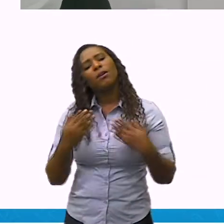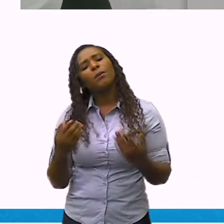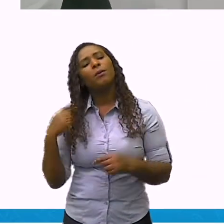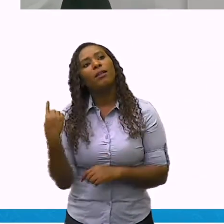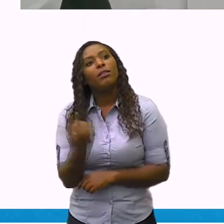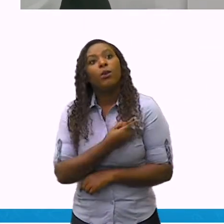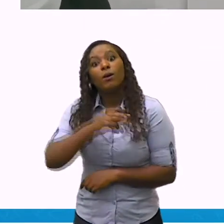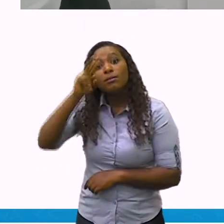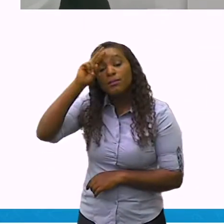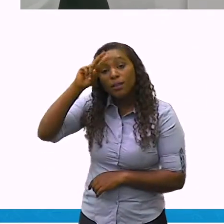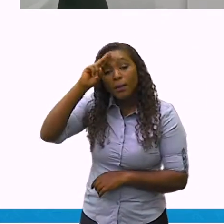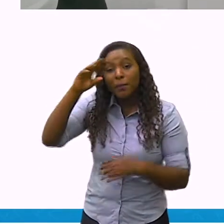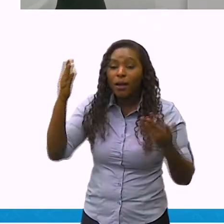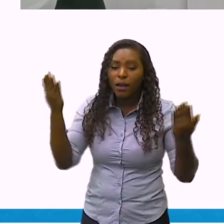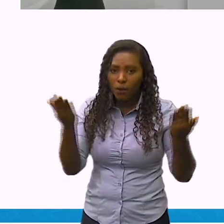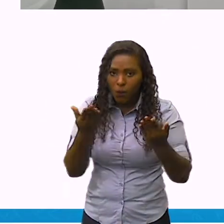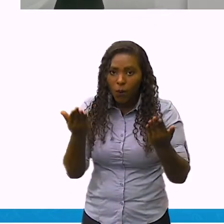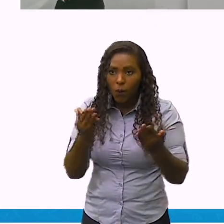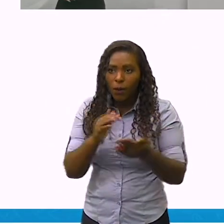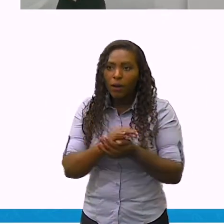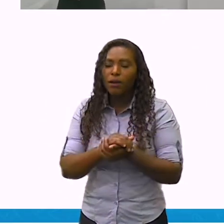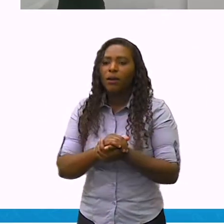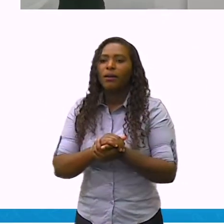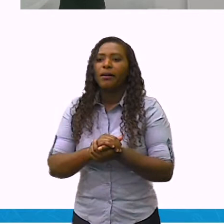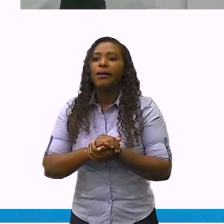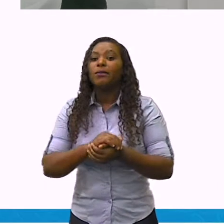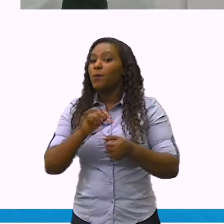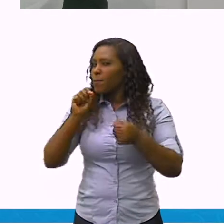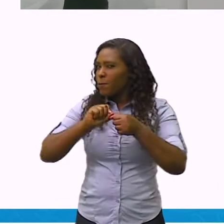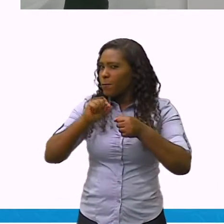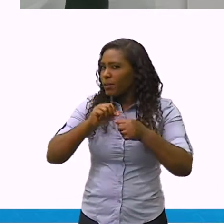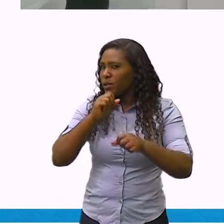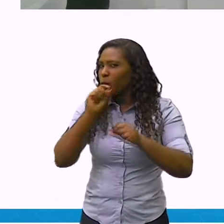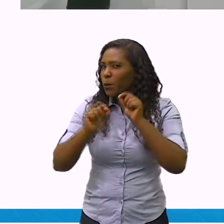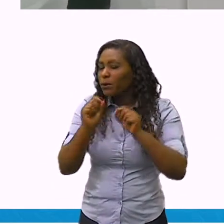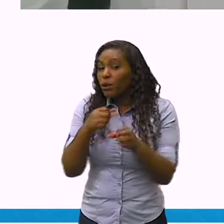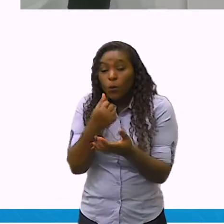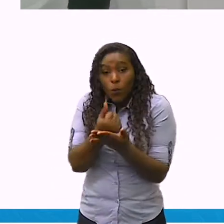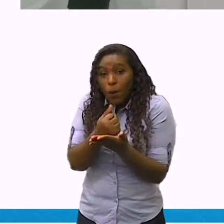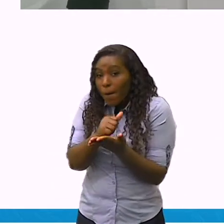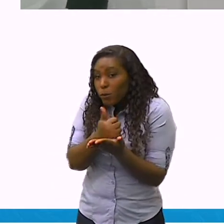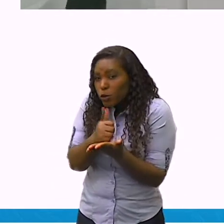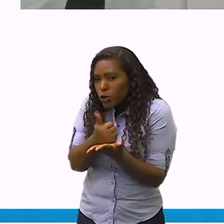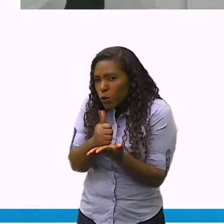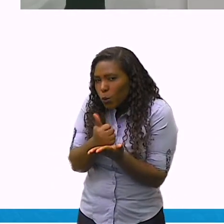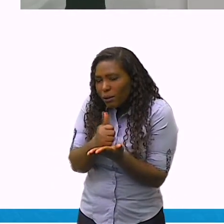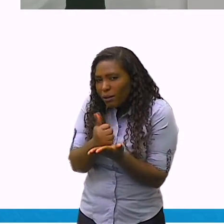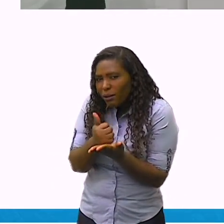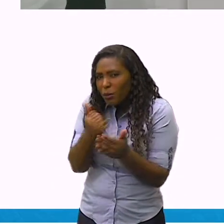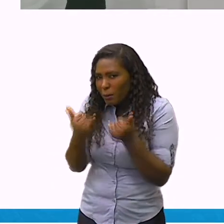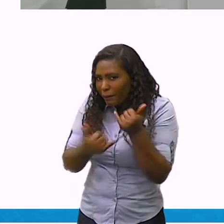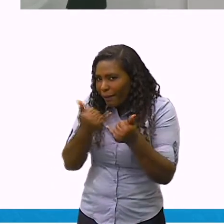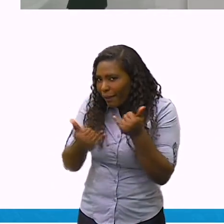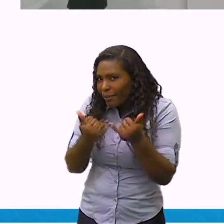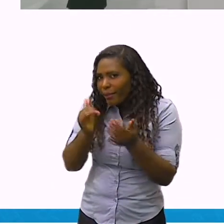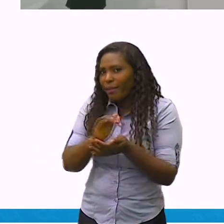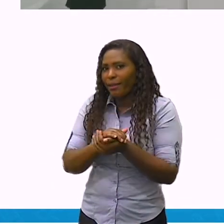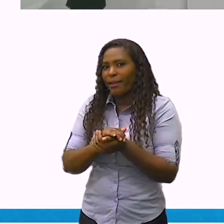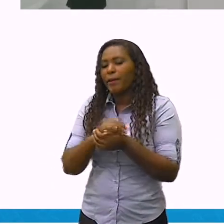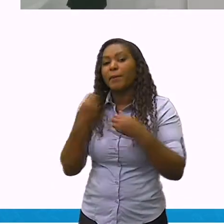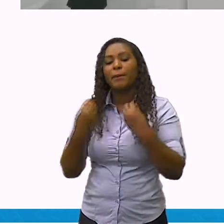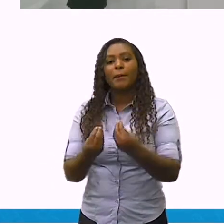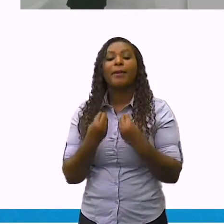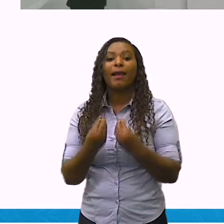nós já falamos de algumas notas, nós vamos fazer juntos um quiz. E nesse quiz, nós teremos que descobrir o